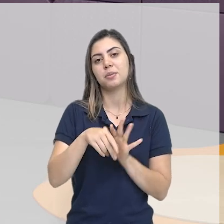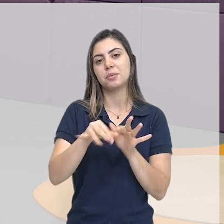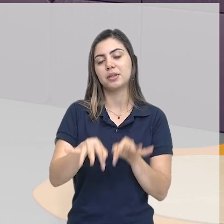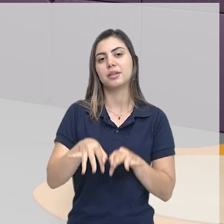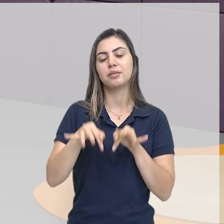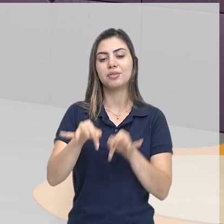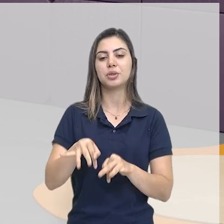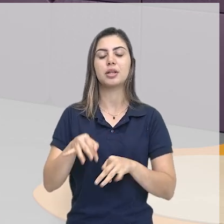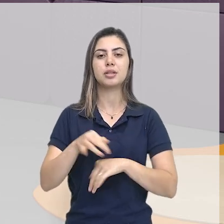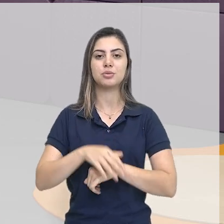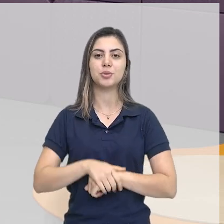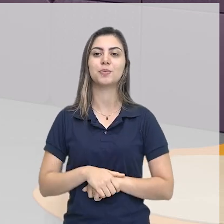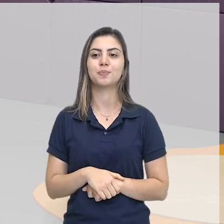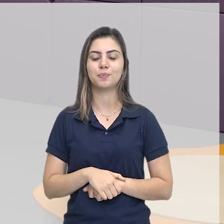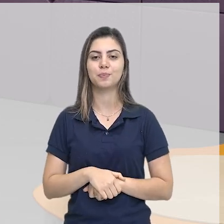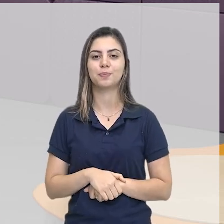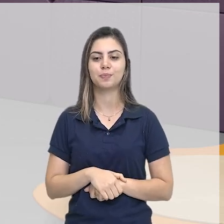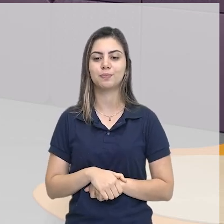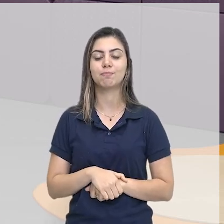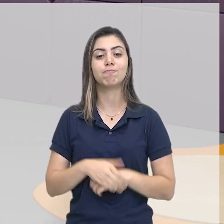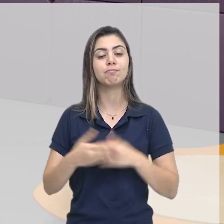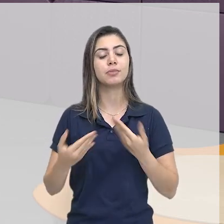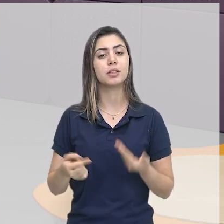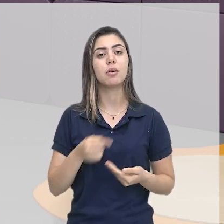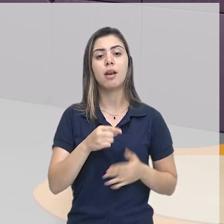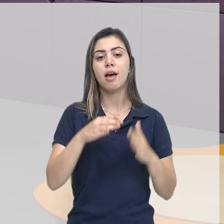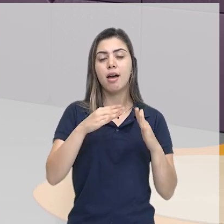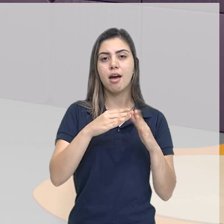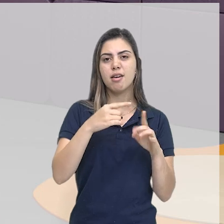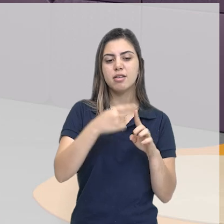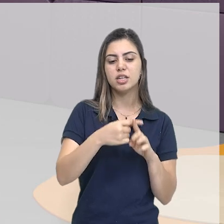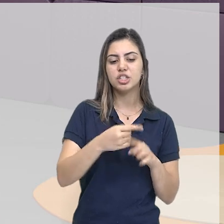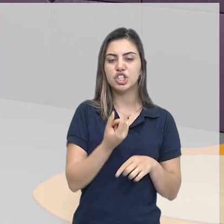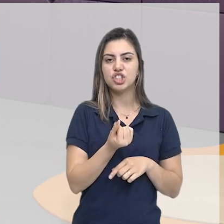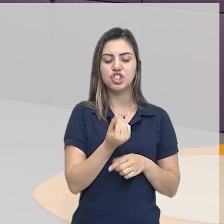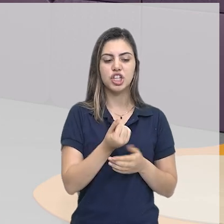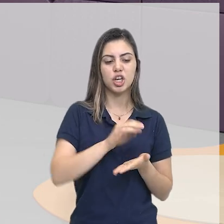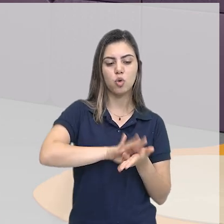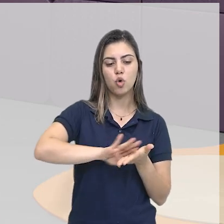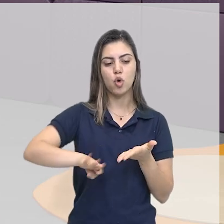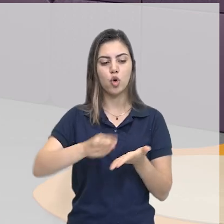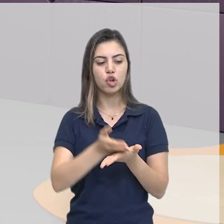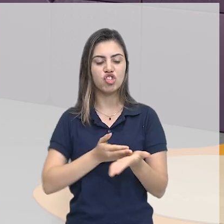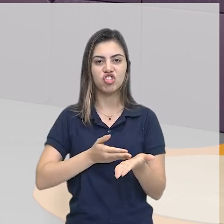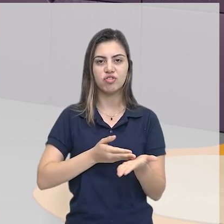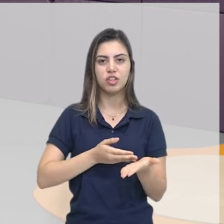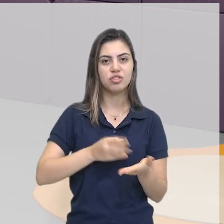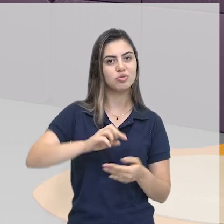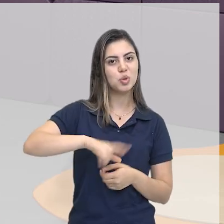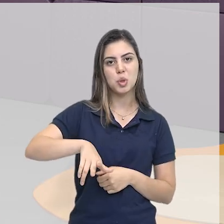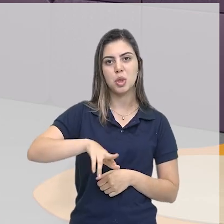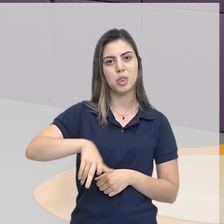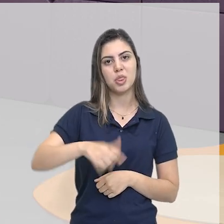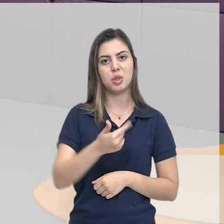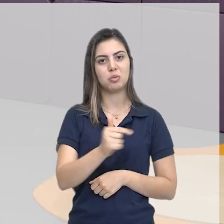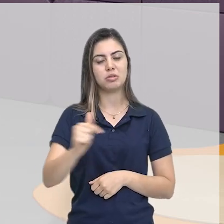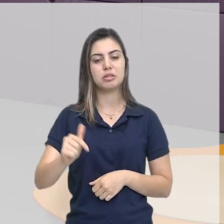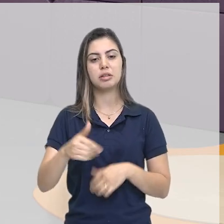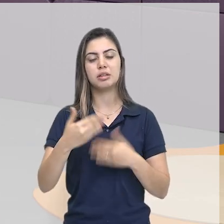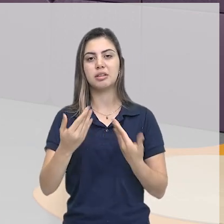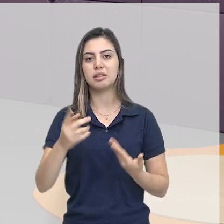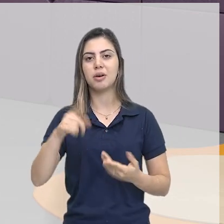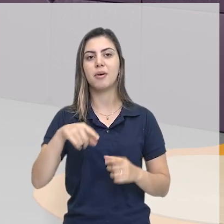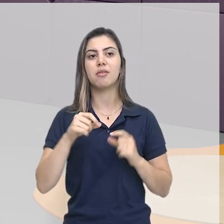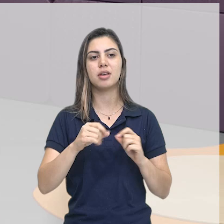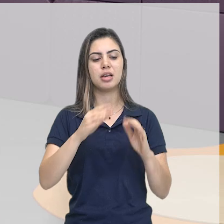a igreja, né? E ela não dividia e contribuía assim para que se tornasse